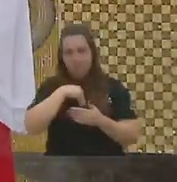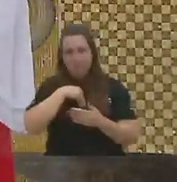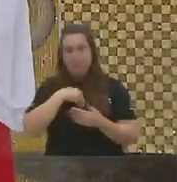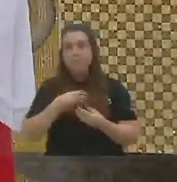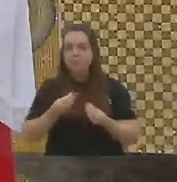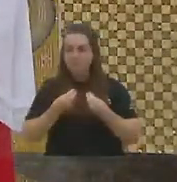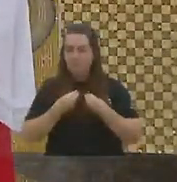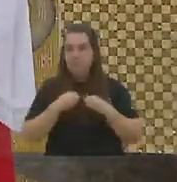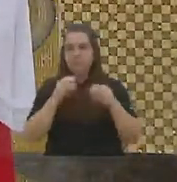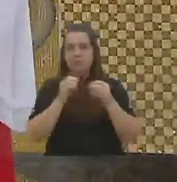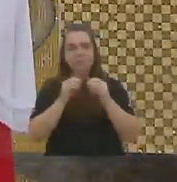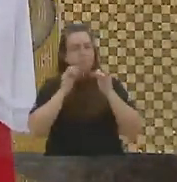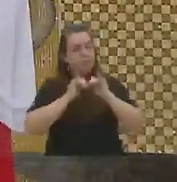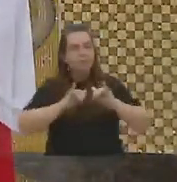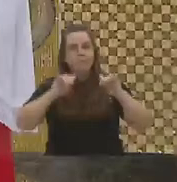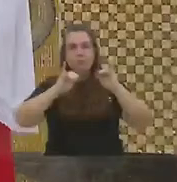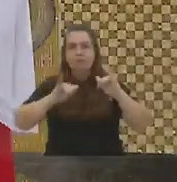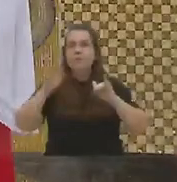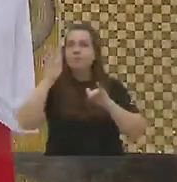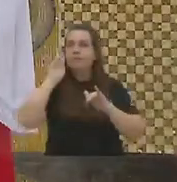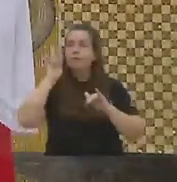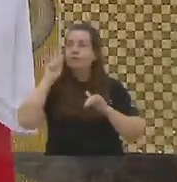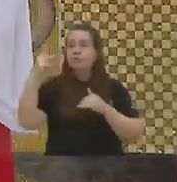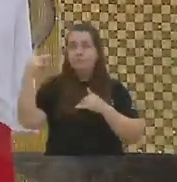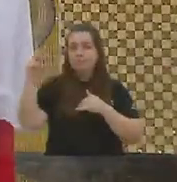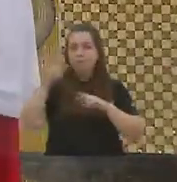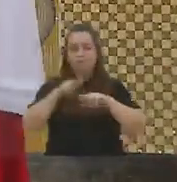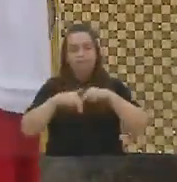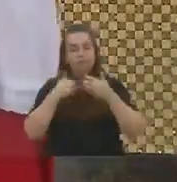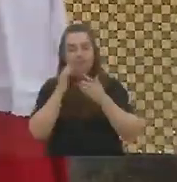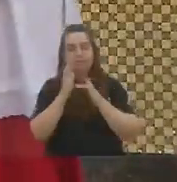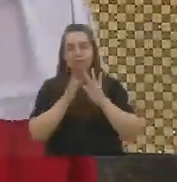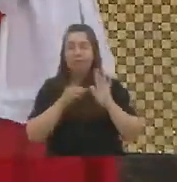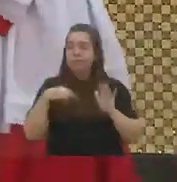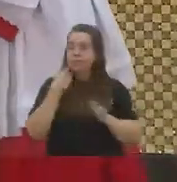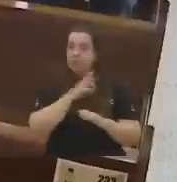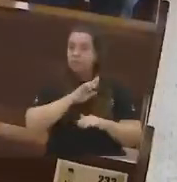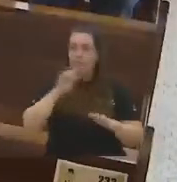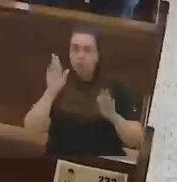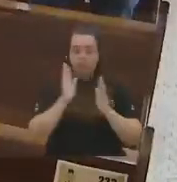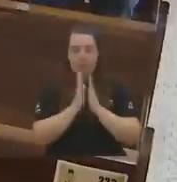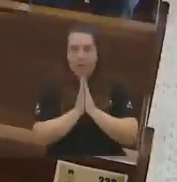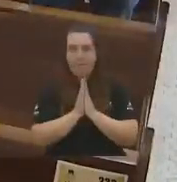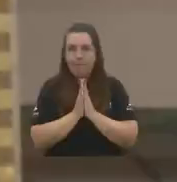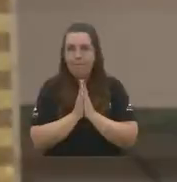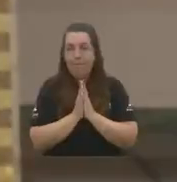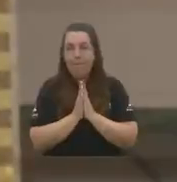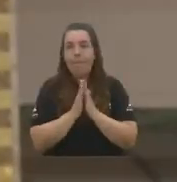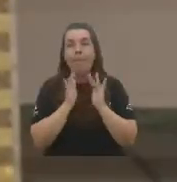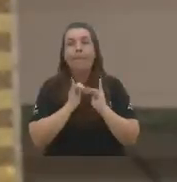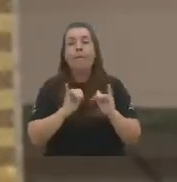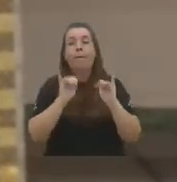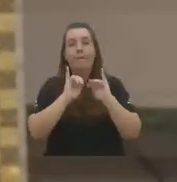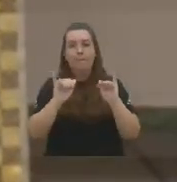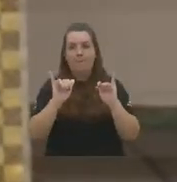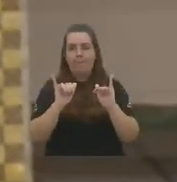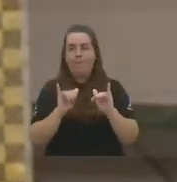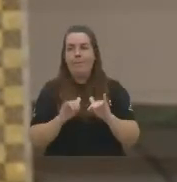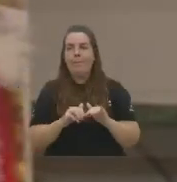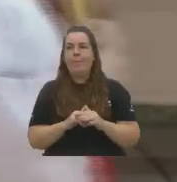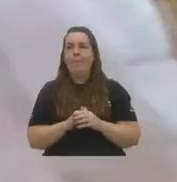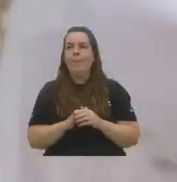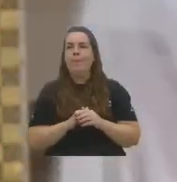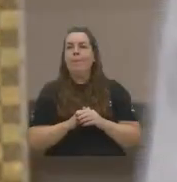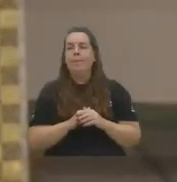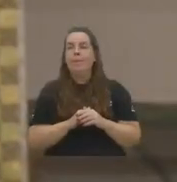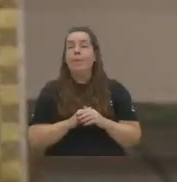mandou realizar em sua memória. Por Cristo nosso Senhor. Amém. Atenção para alguns avisos